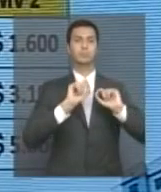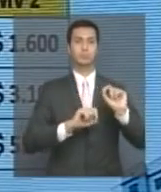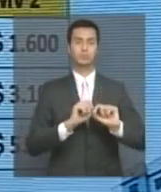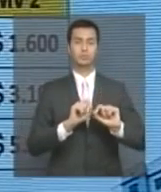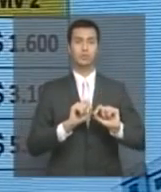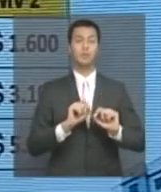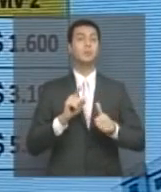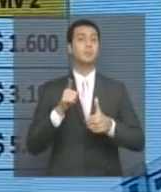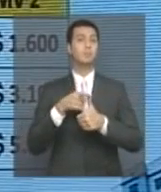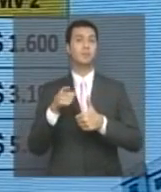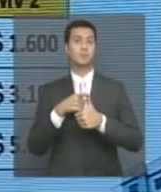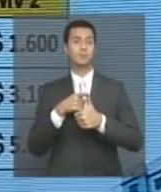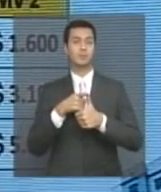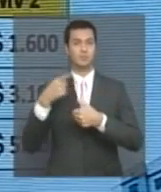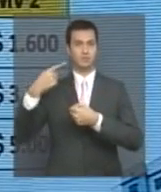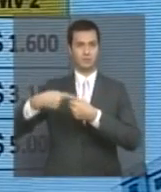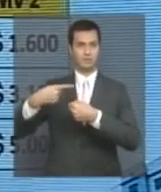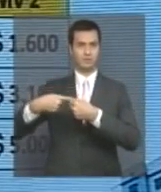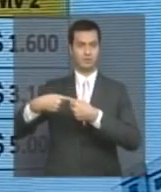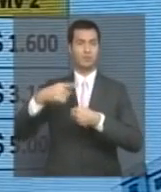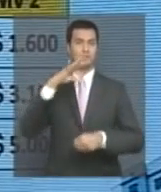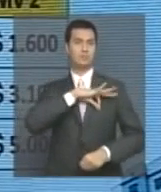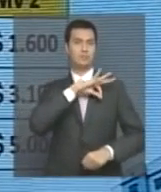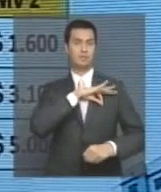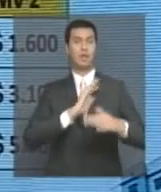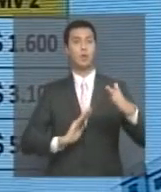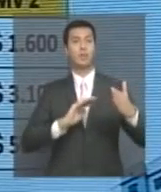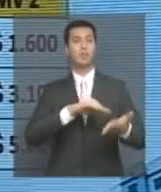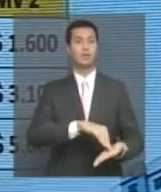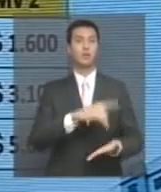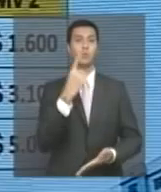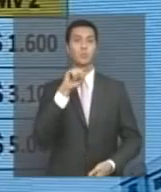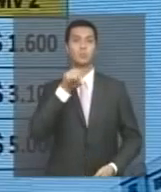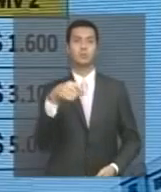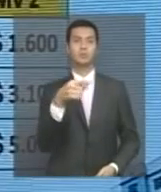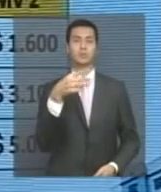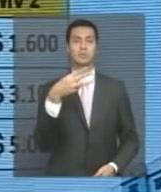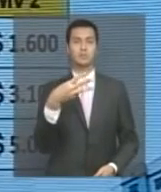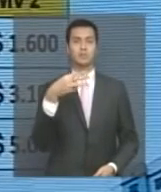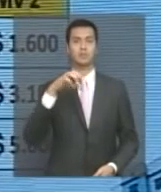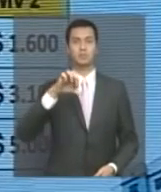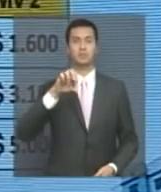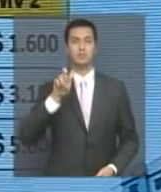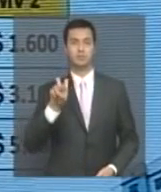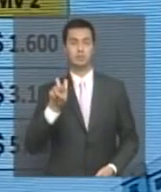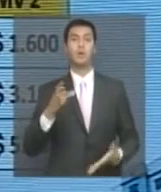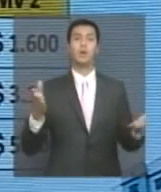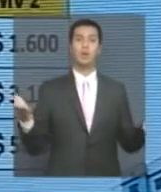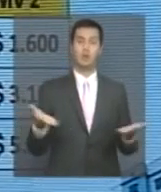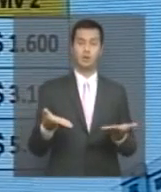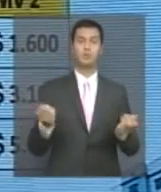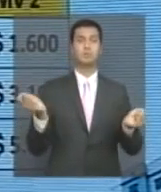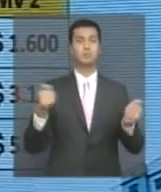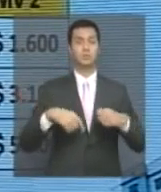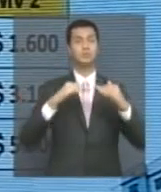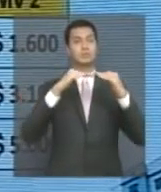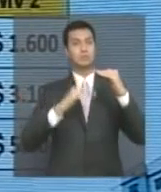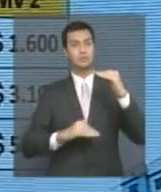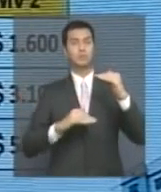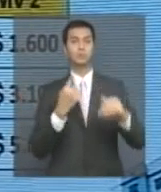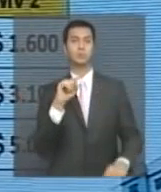1, de a renda mensal até 1.395, passa agora a ser até 1.600. Na faixa